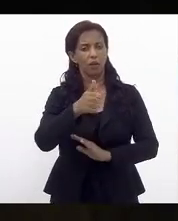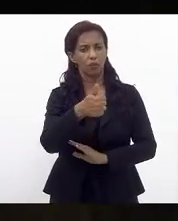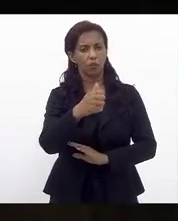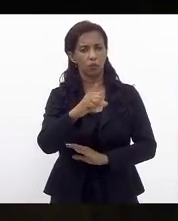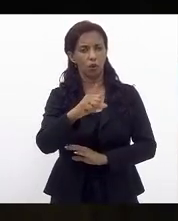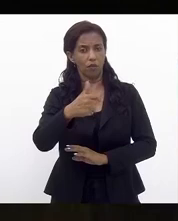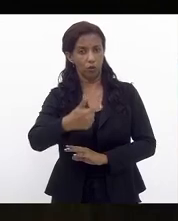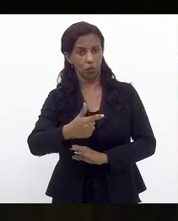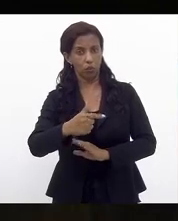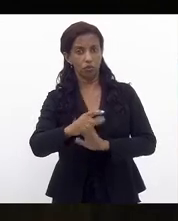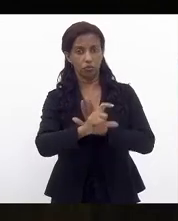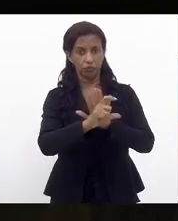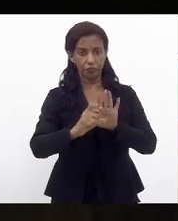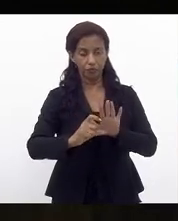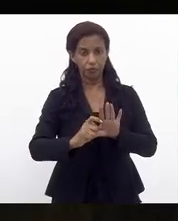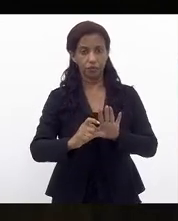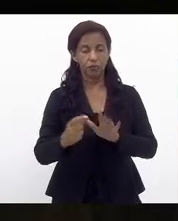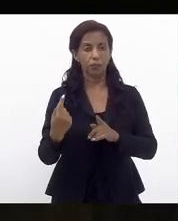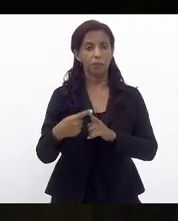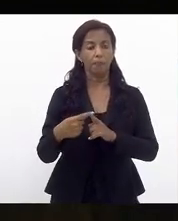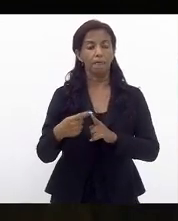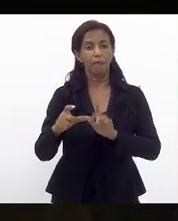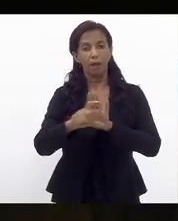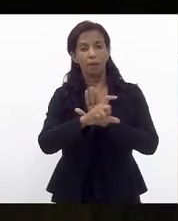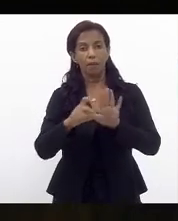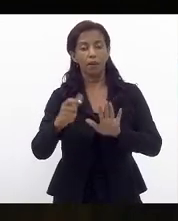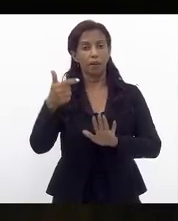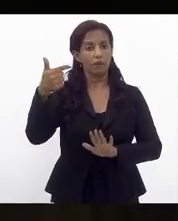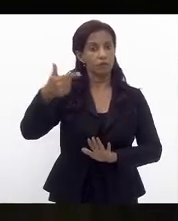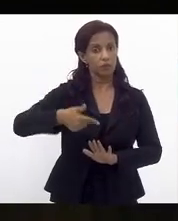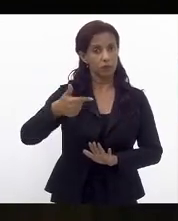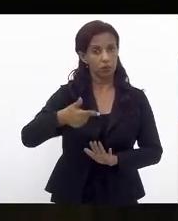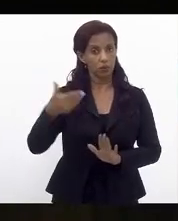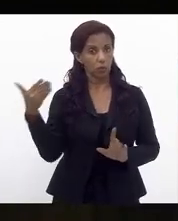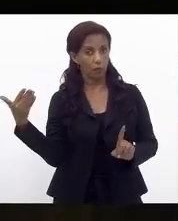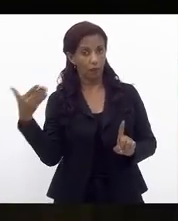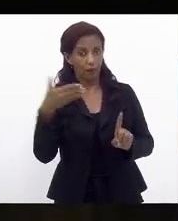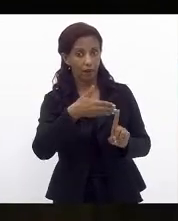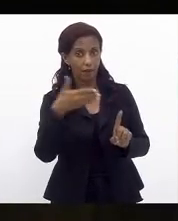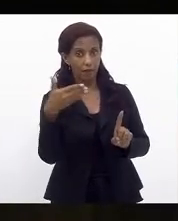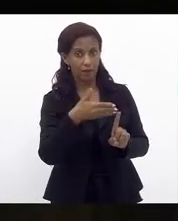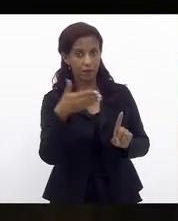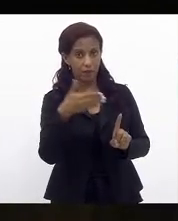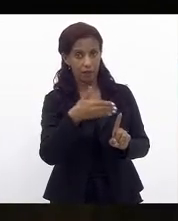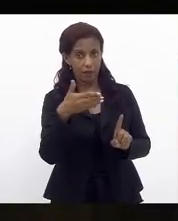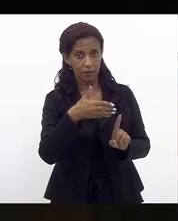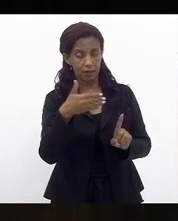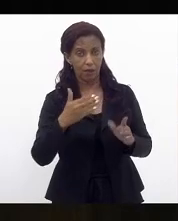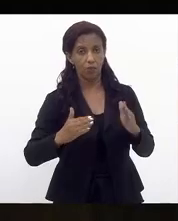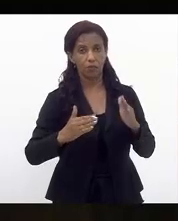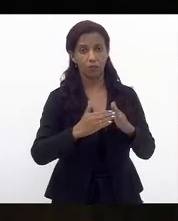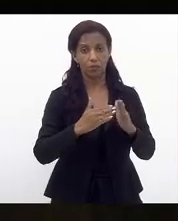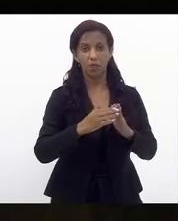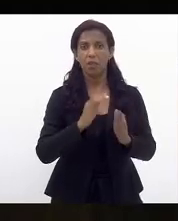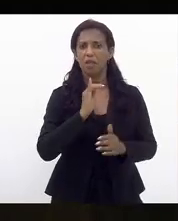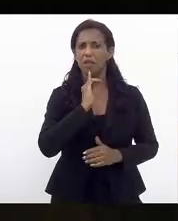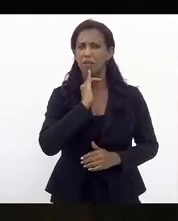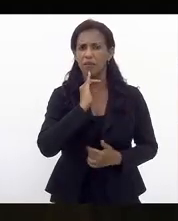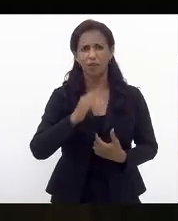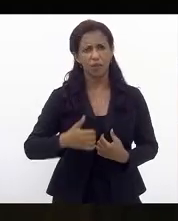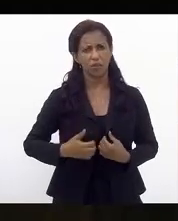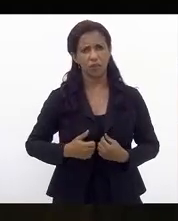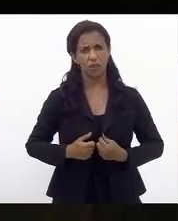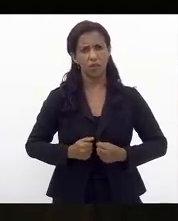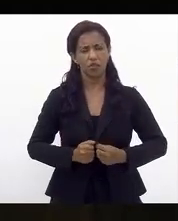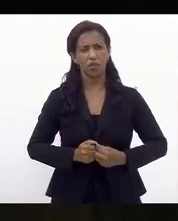É porque no parágrafo 2º a uma referência aos limites da lrf a defensoria infelizmente